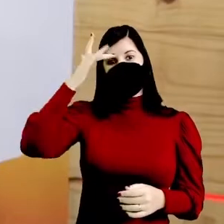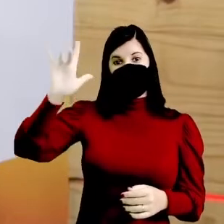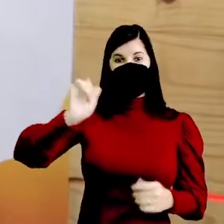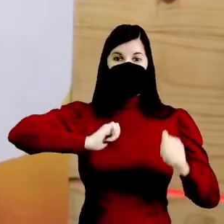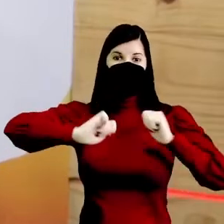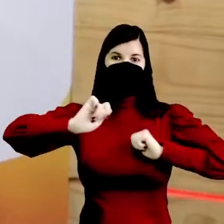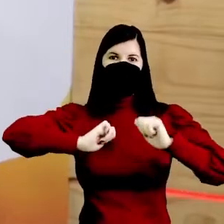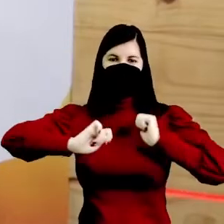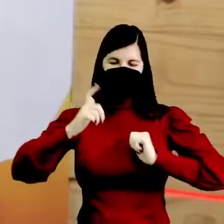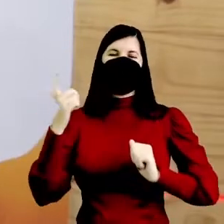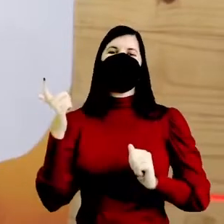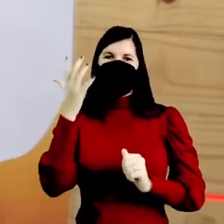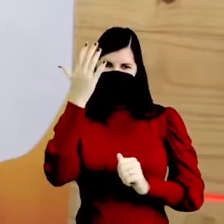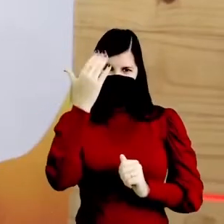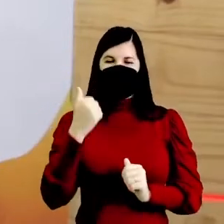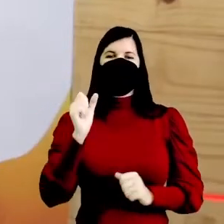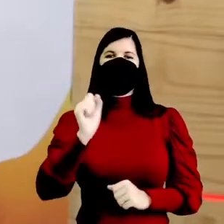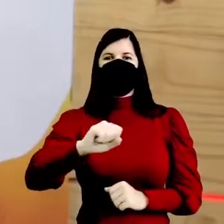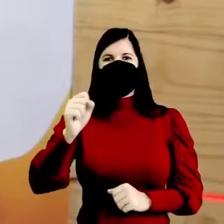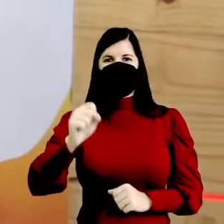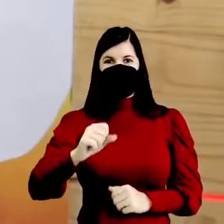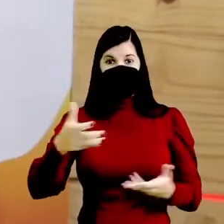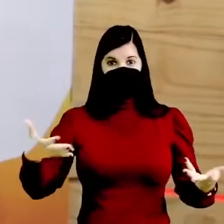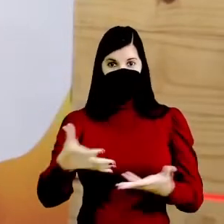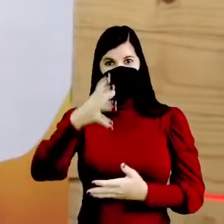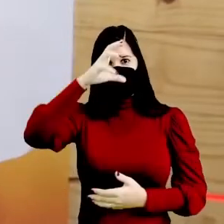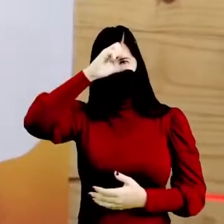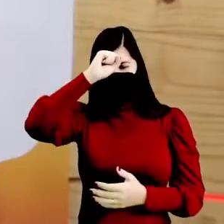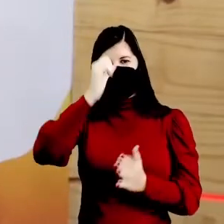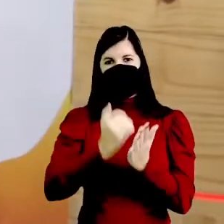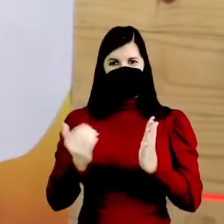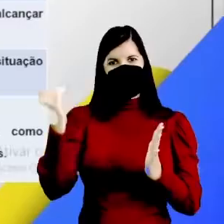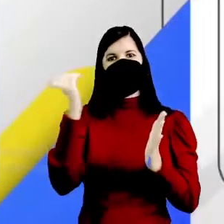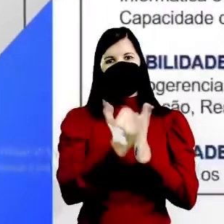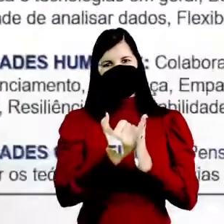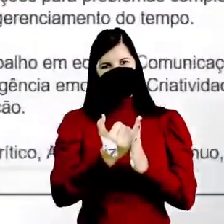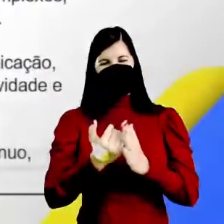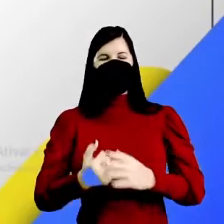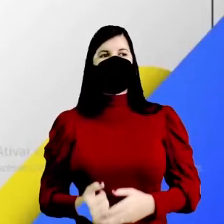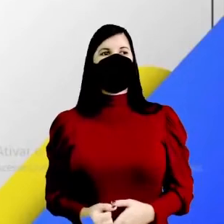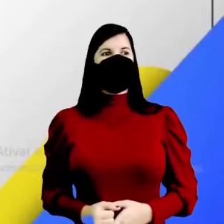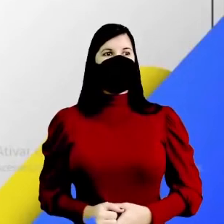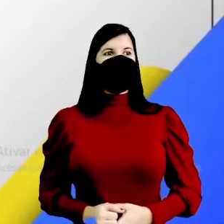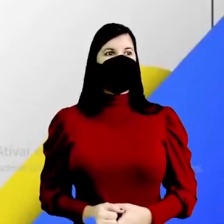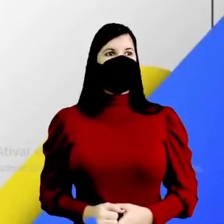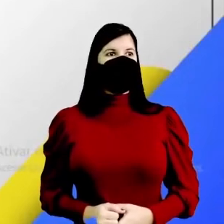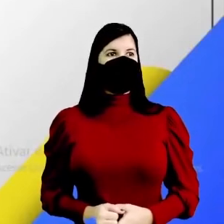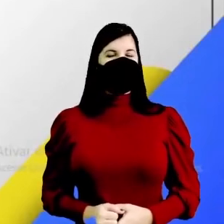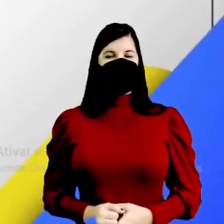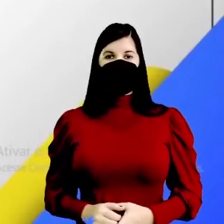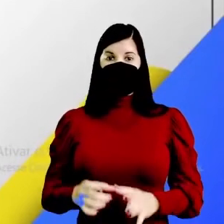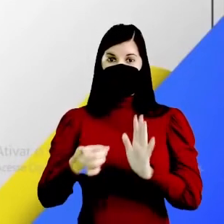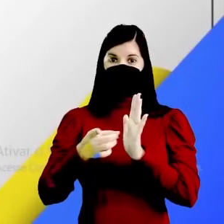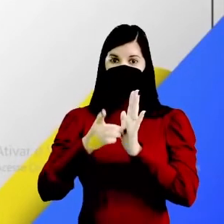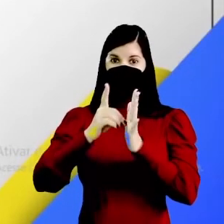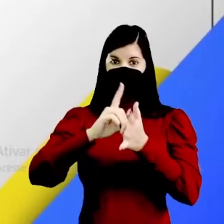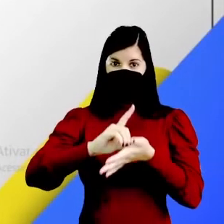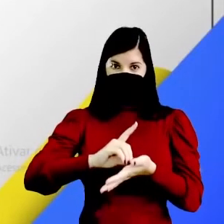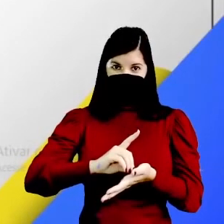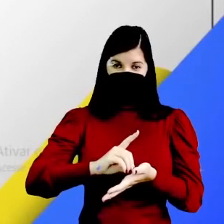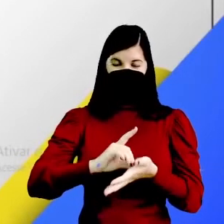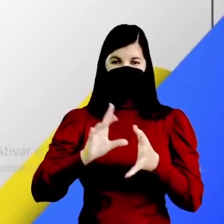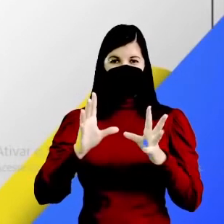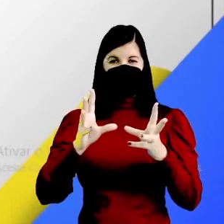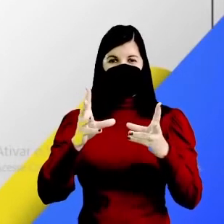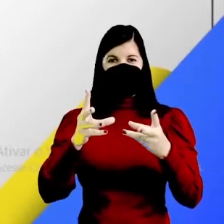de administração. A gente sabe sim e agora vai aprender mais ainda. Acompanha comigo aqui. Gente, antes de